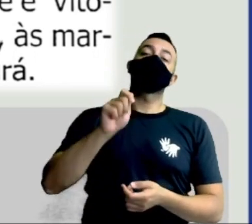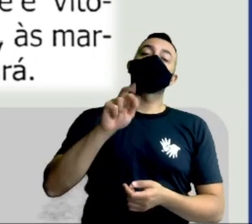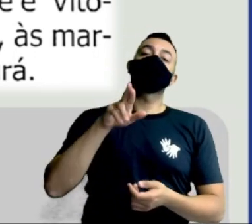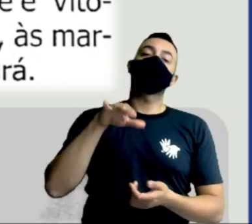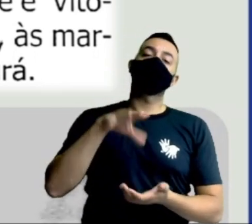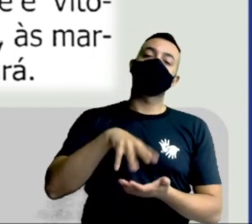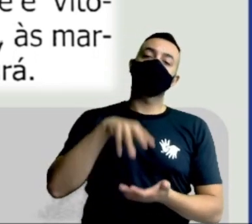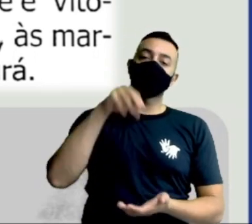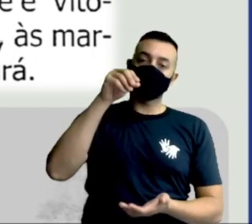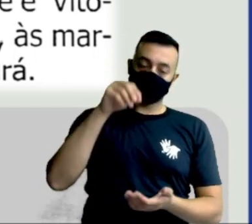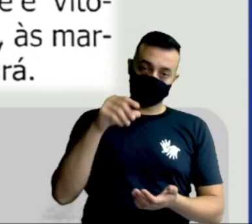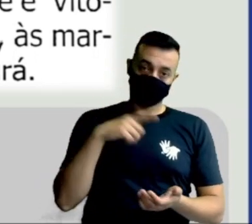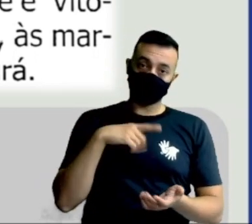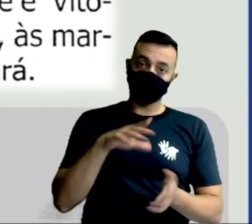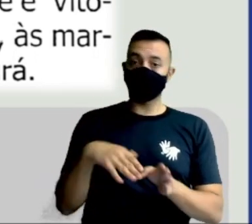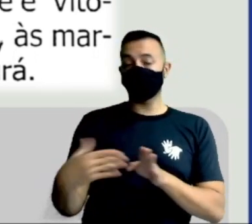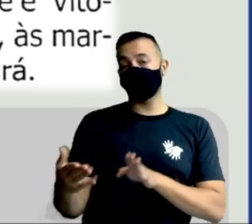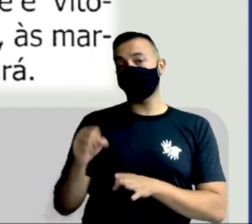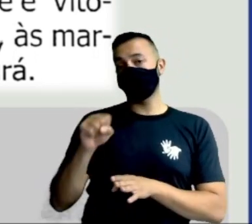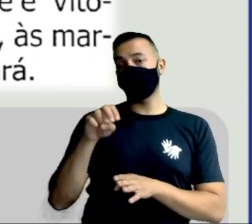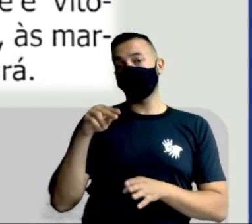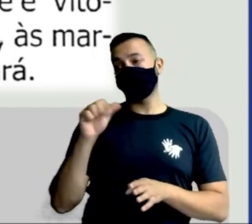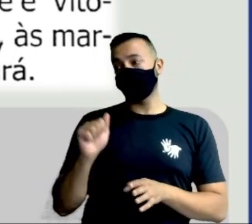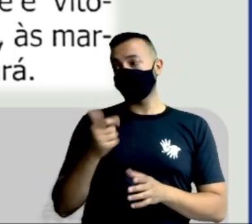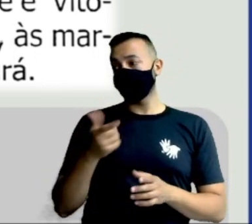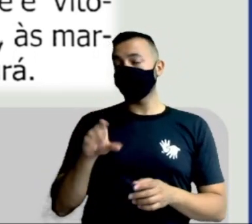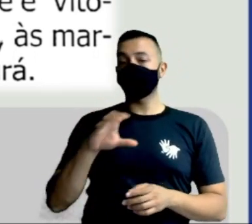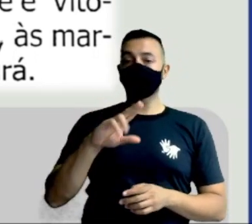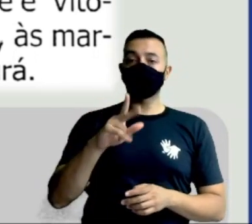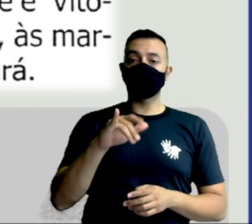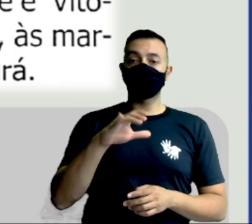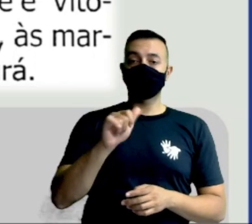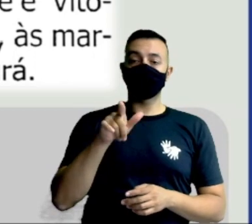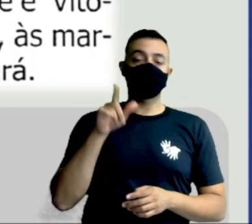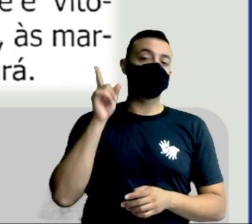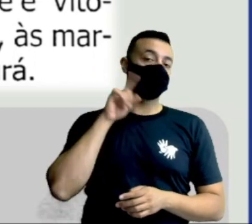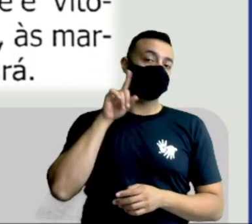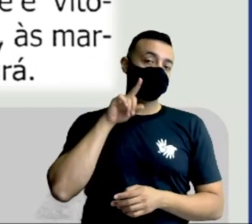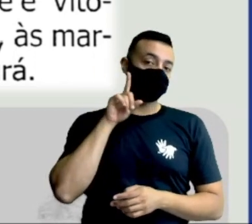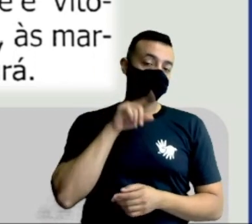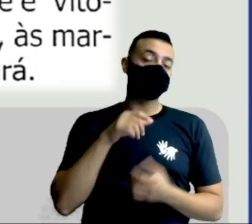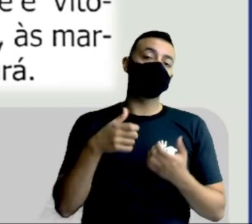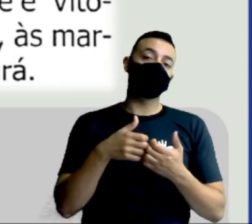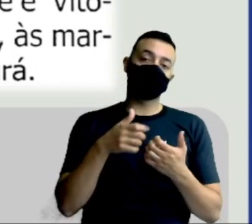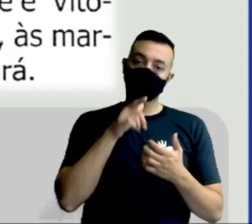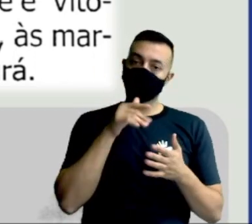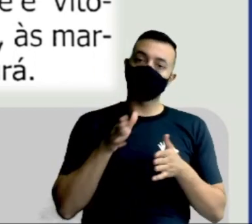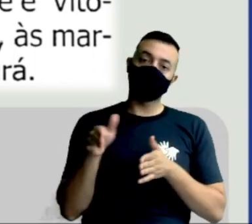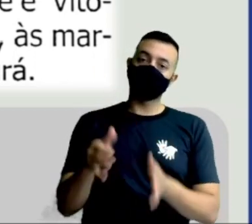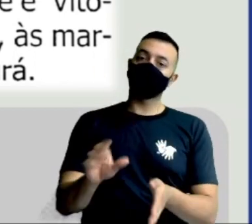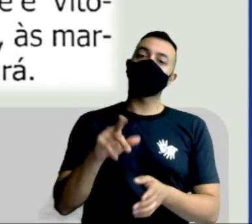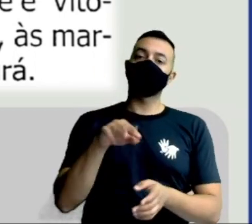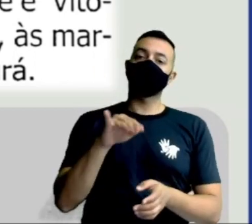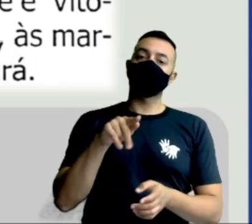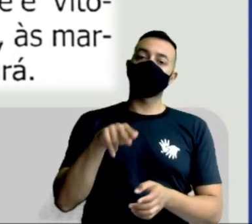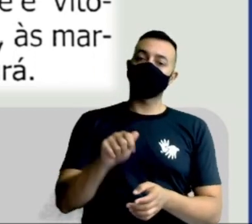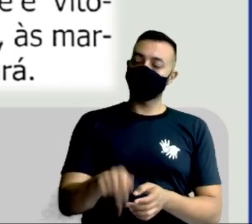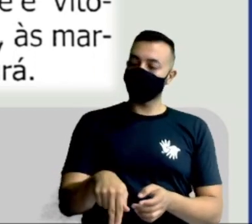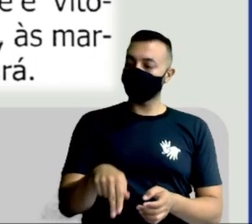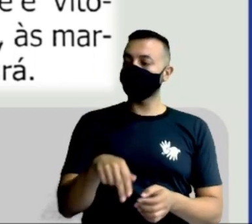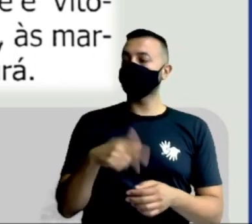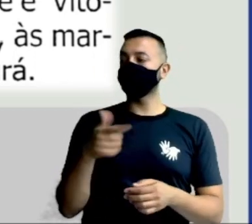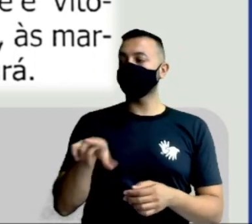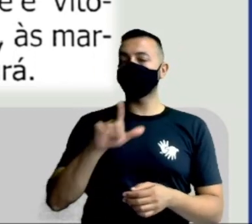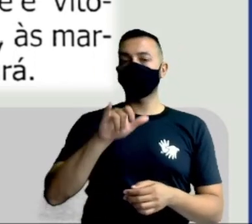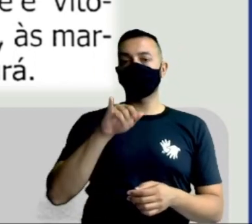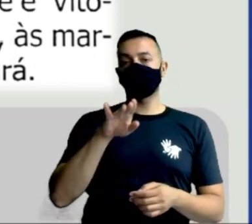da França, ao lado do rio Sena. Chicago, nos Estados Unidos, próximo ao lago Michigan.